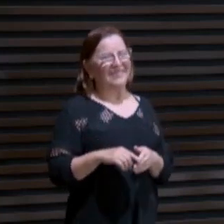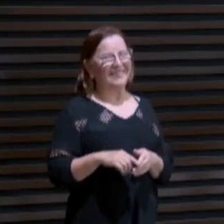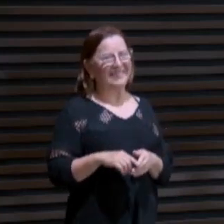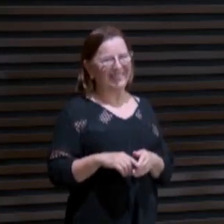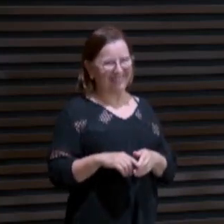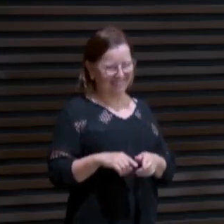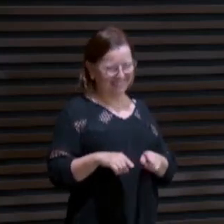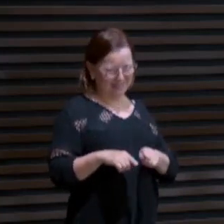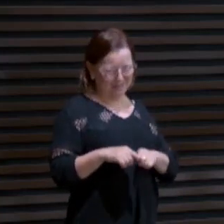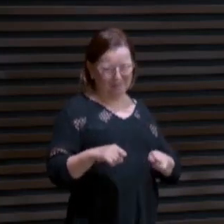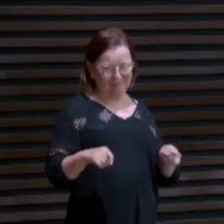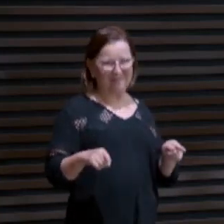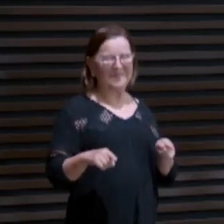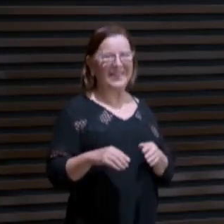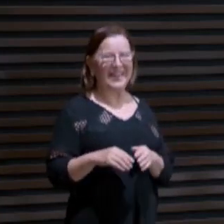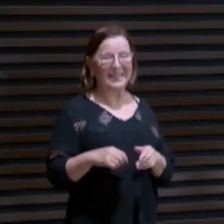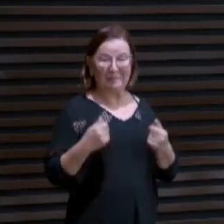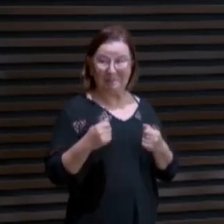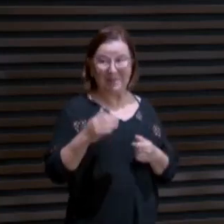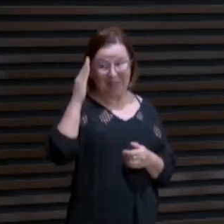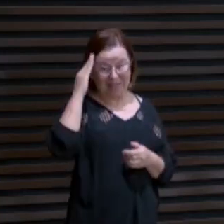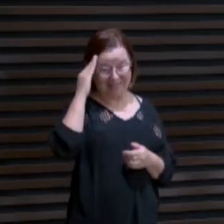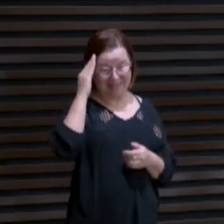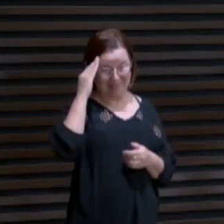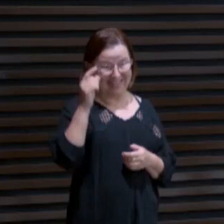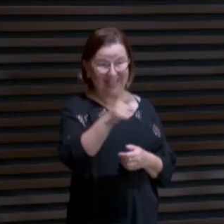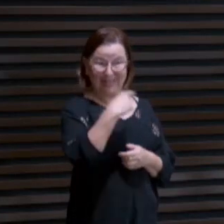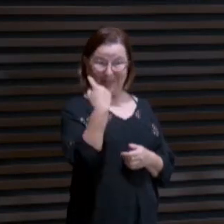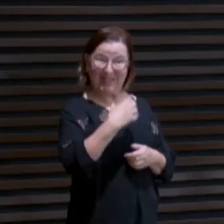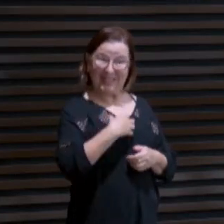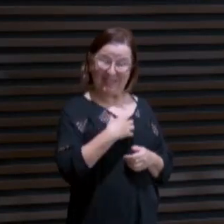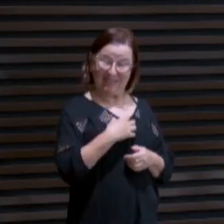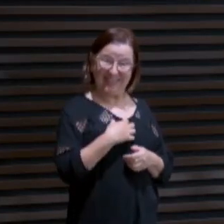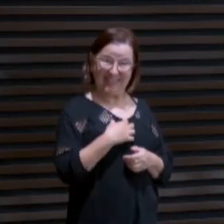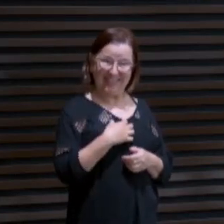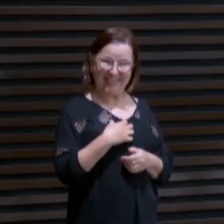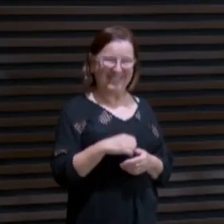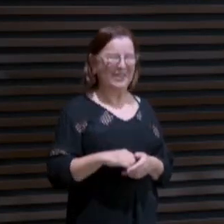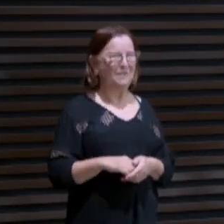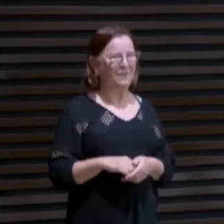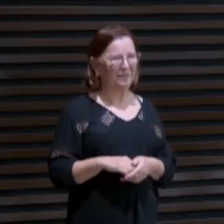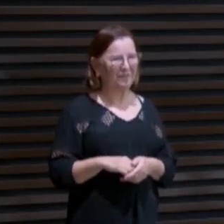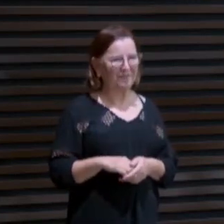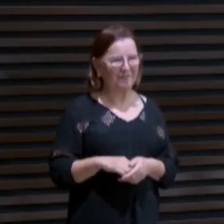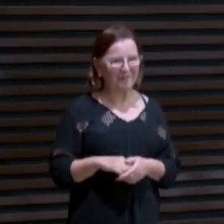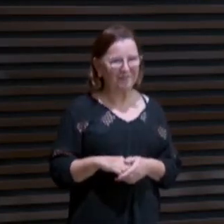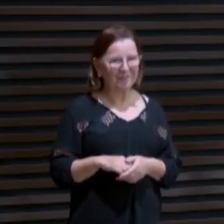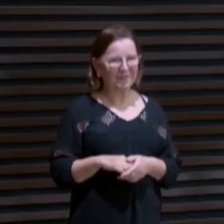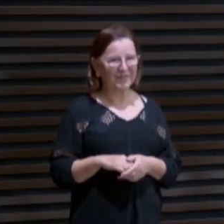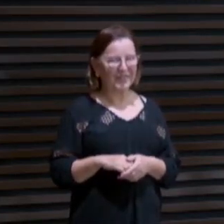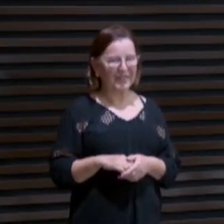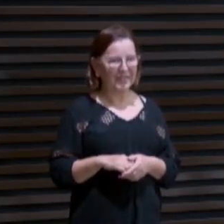boa terapia, um bom tratamento. Se você não se enganar com você, pode ser que tenha salvação para